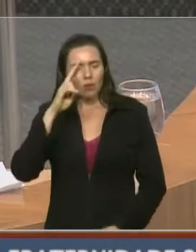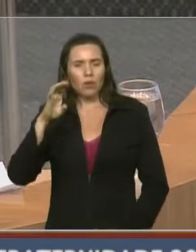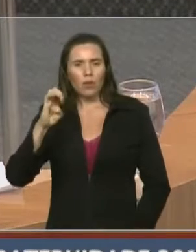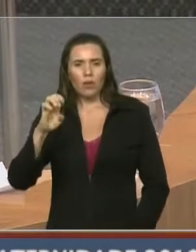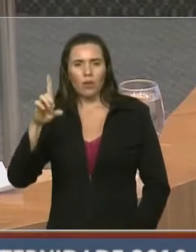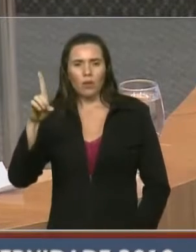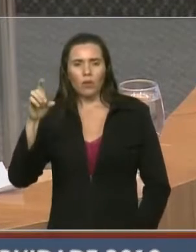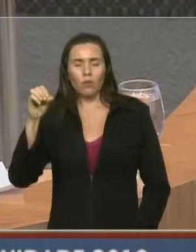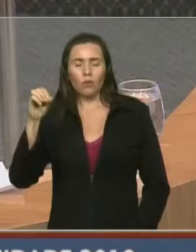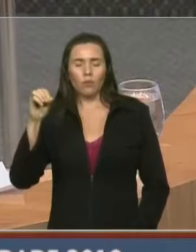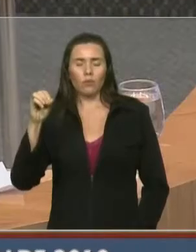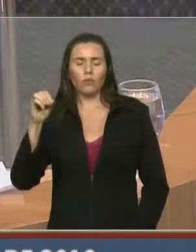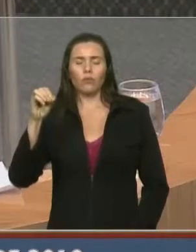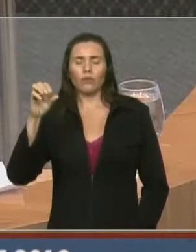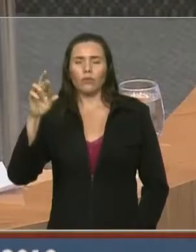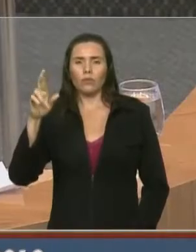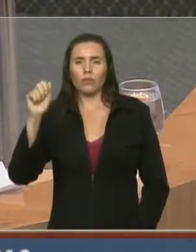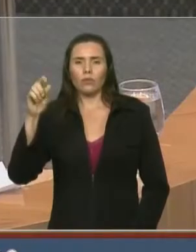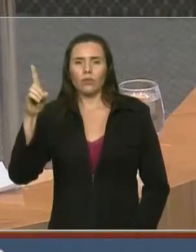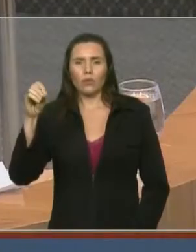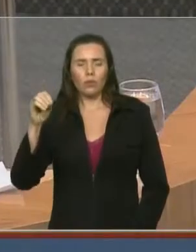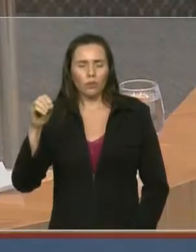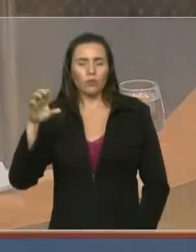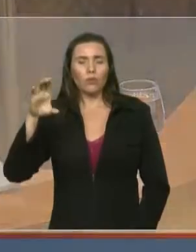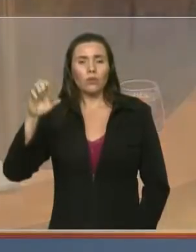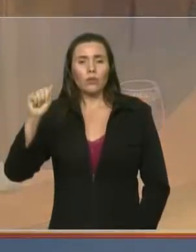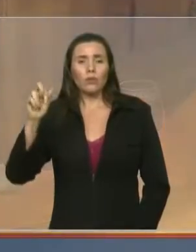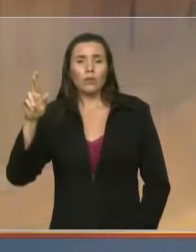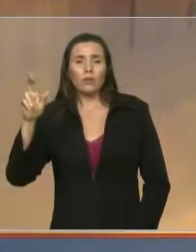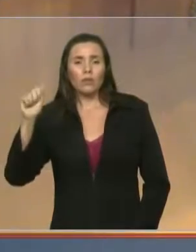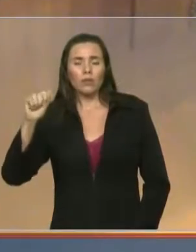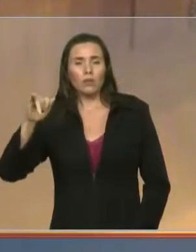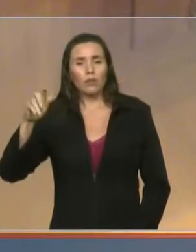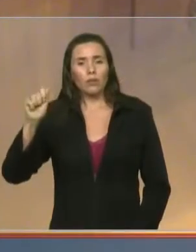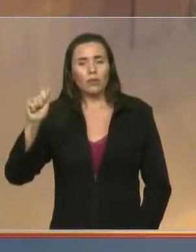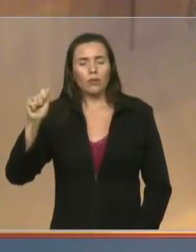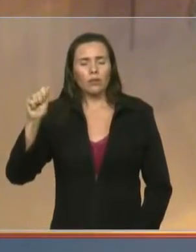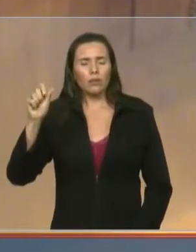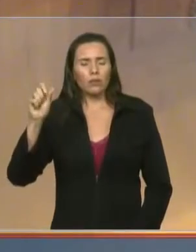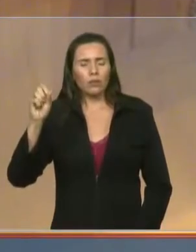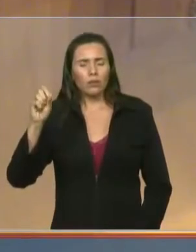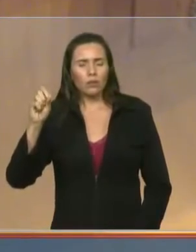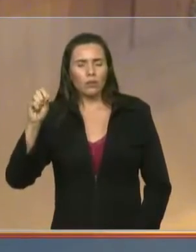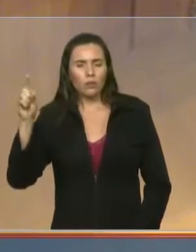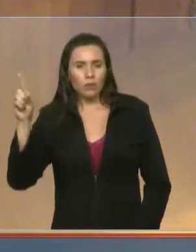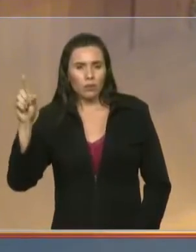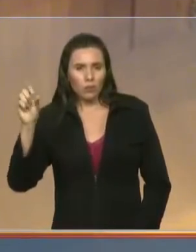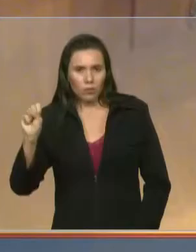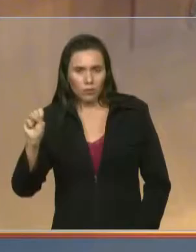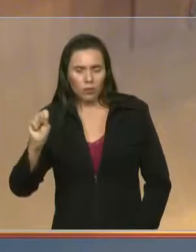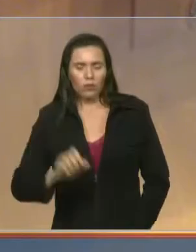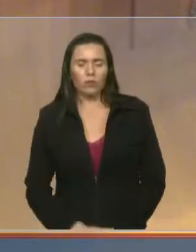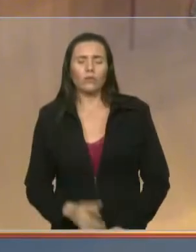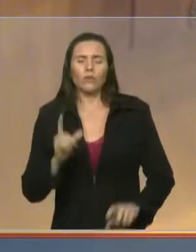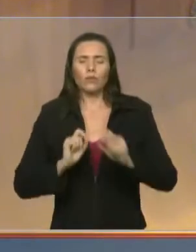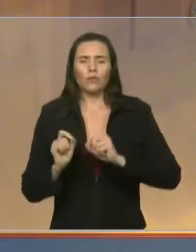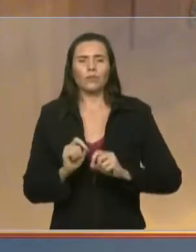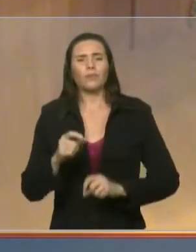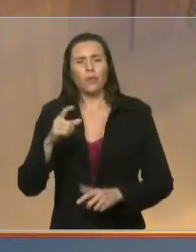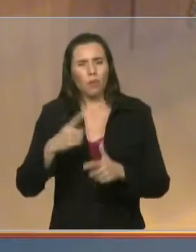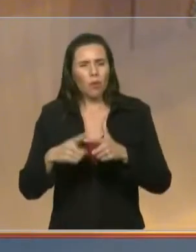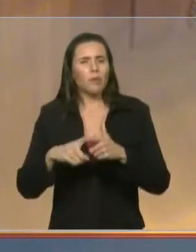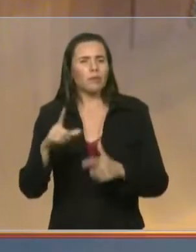do Pará. Aí eu aproveito aqui e faço parênteses, que diante dos conflitos, sobretudo os conflitos agrários, eu